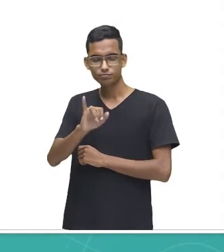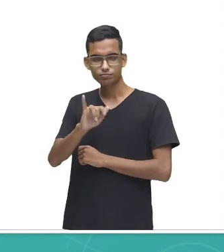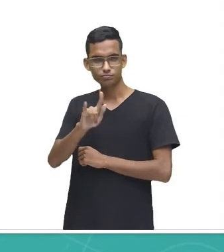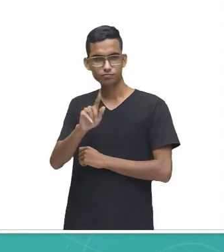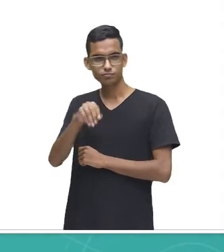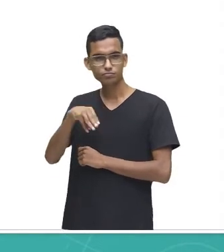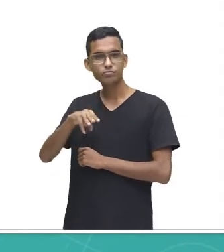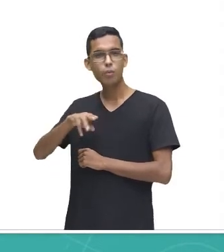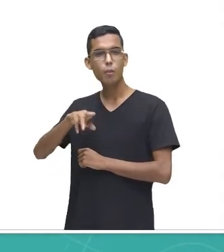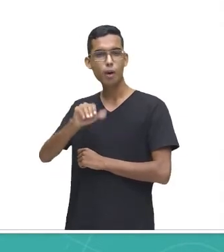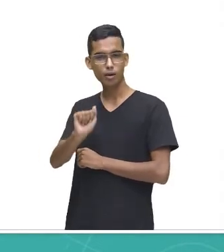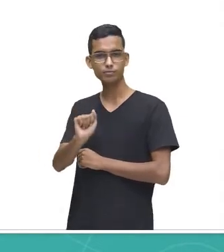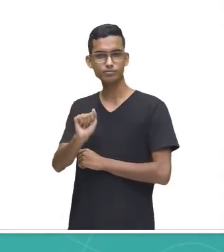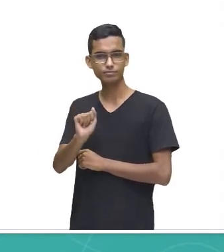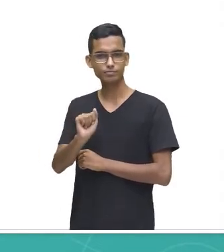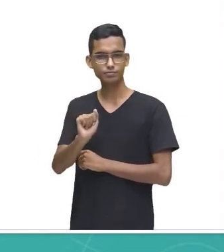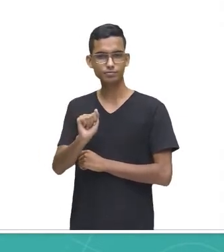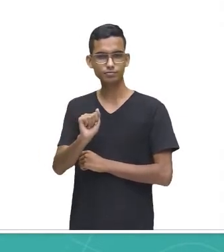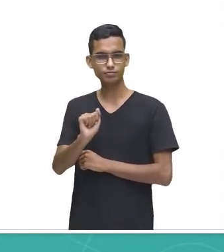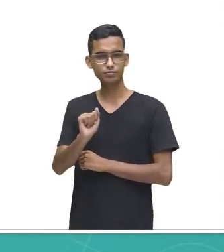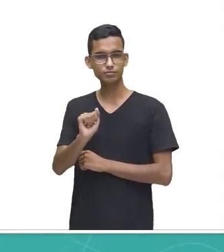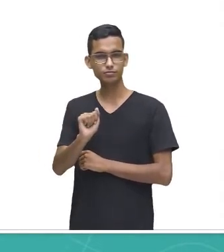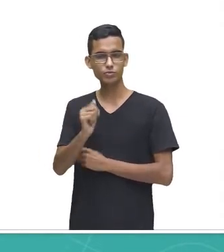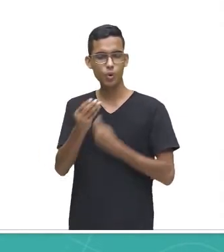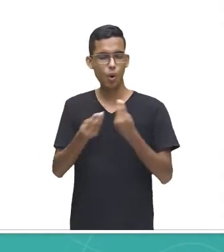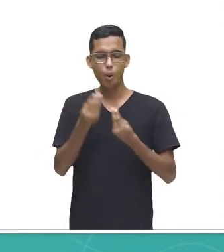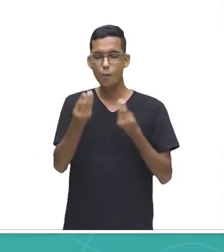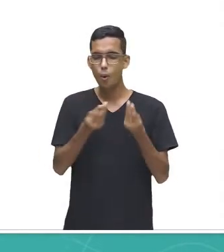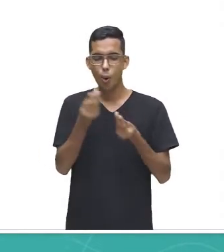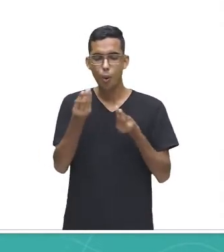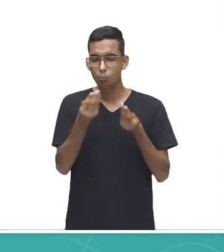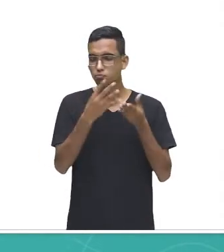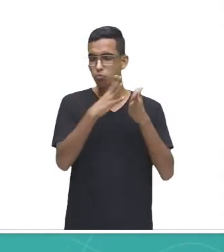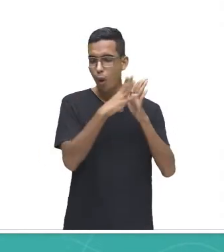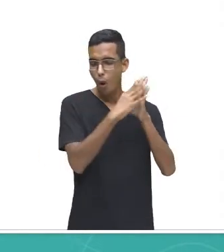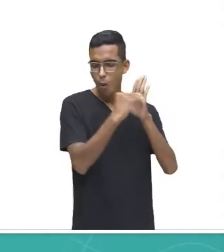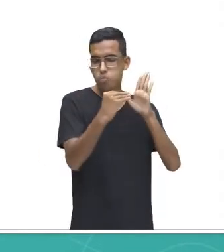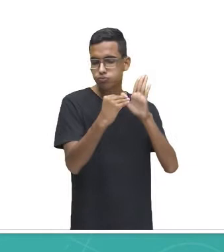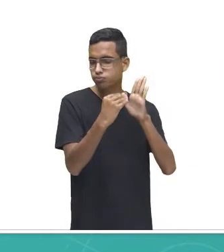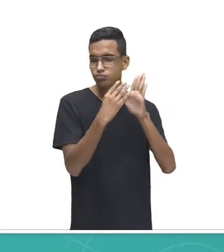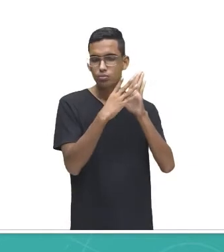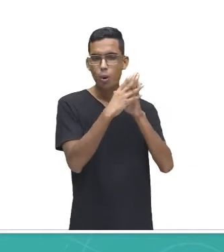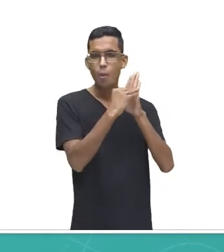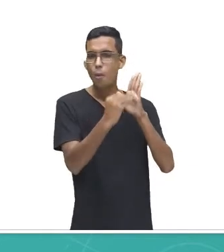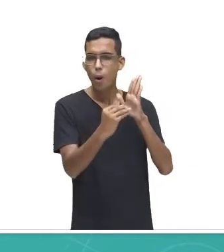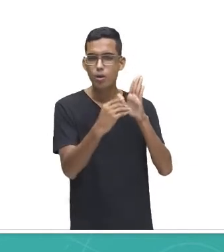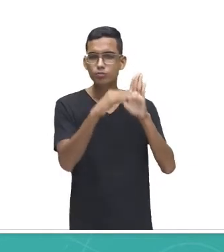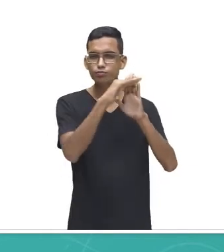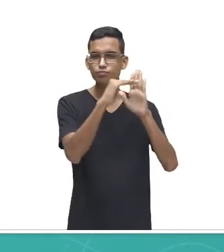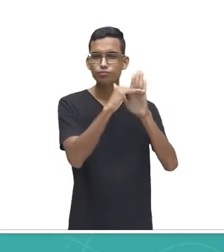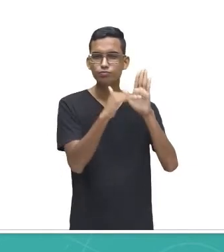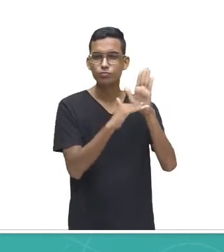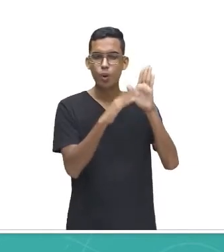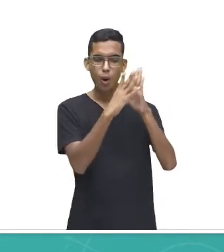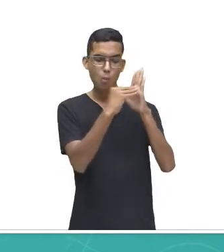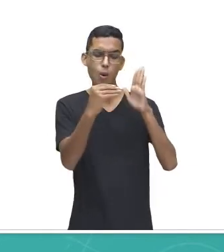orientador, né? E que também trabalha essa dimensão do dever